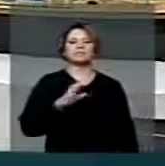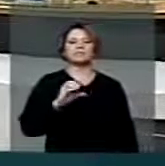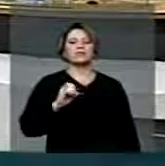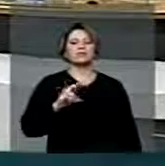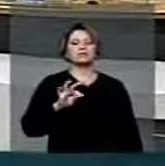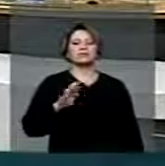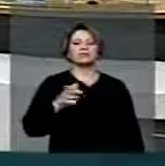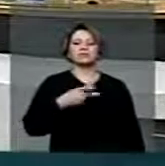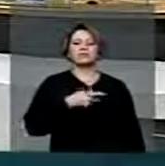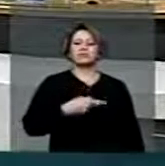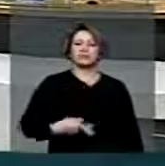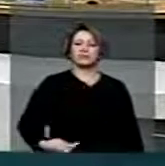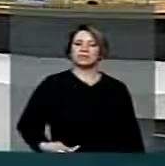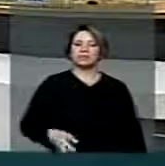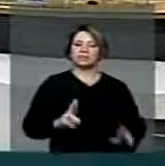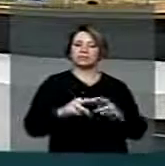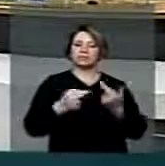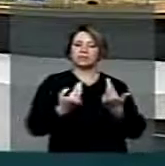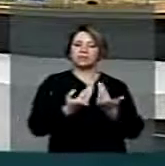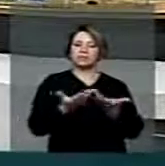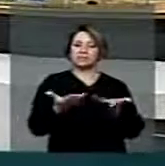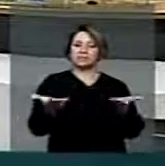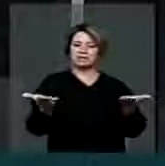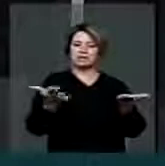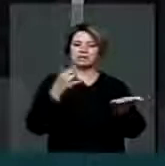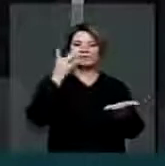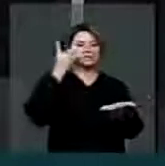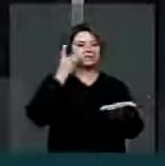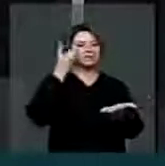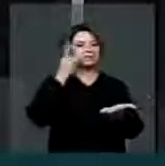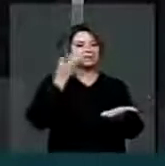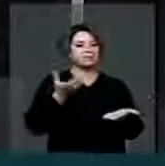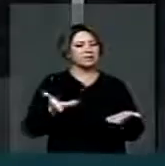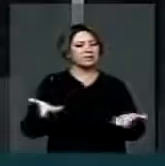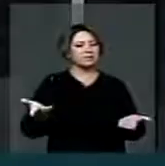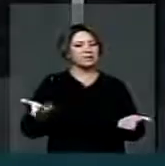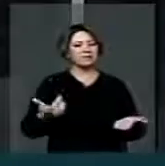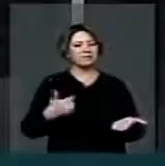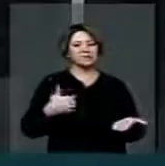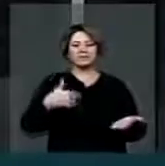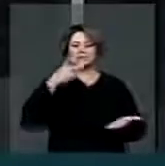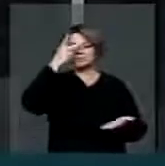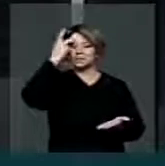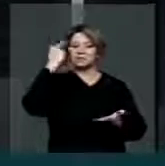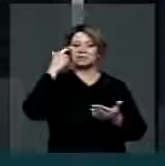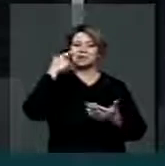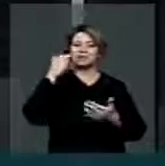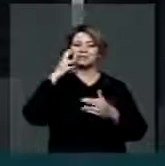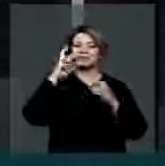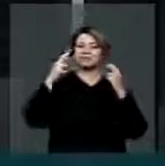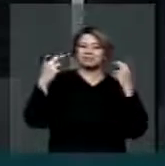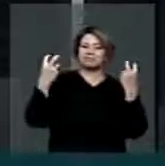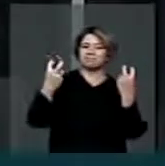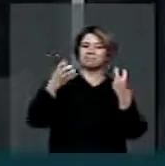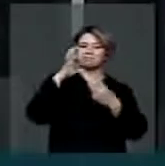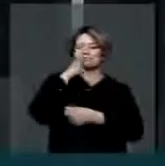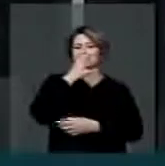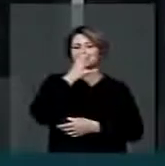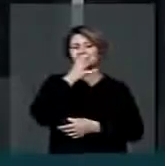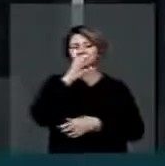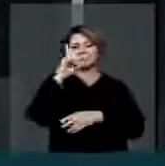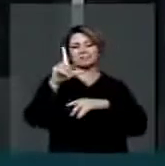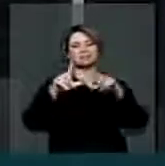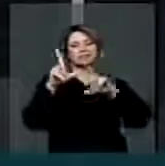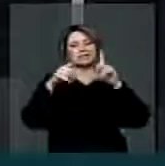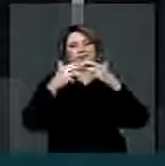preside a nossa sessão, senhores colegas deputados, público que acompanha a nossa sessão. Eu